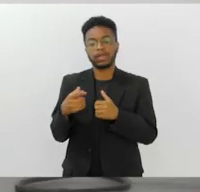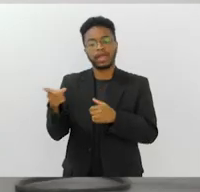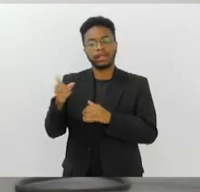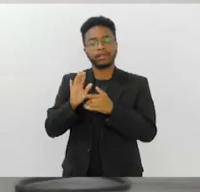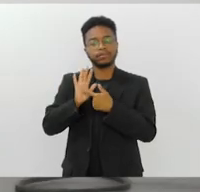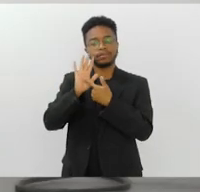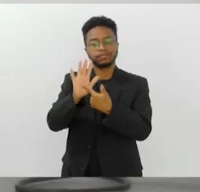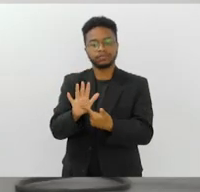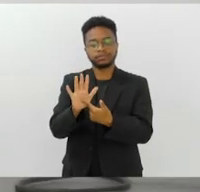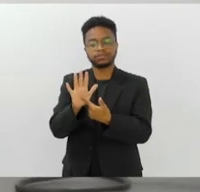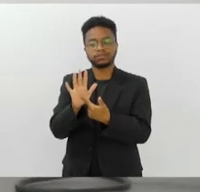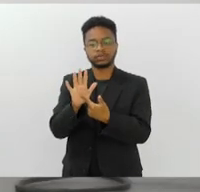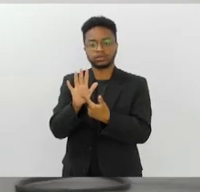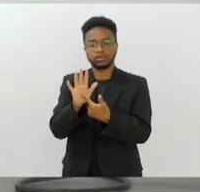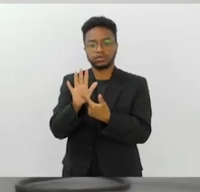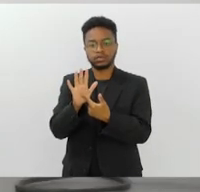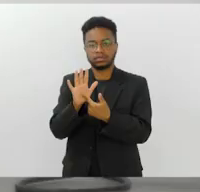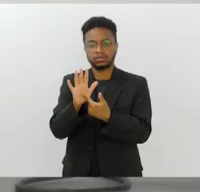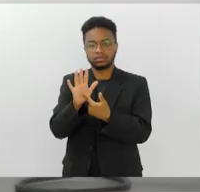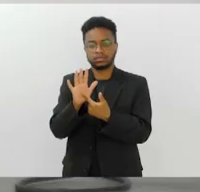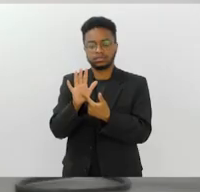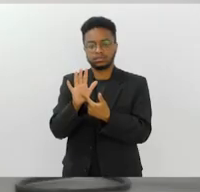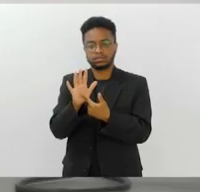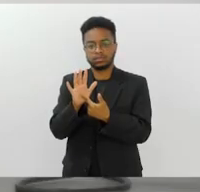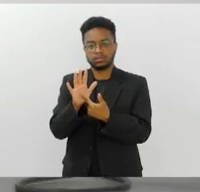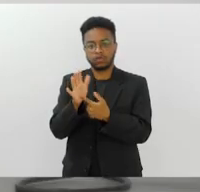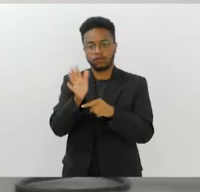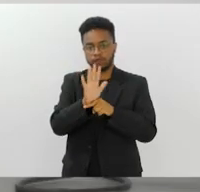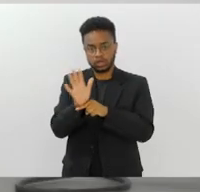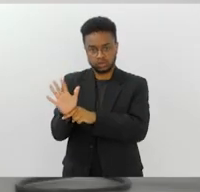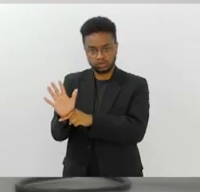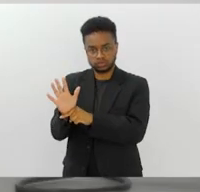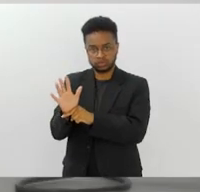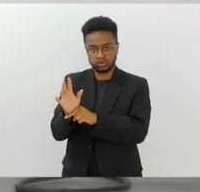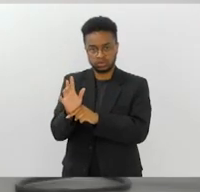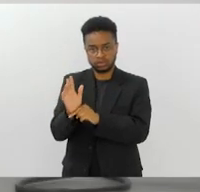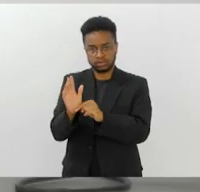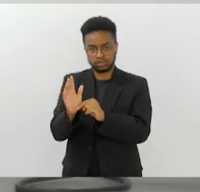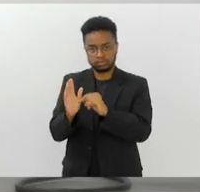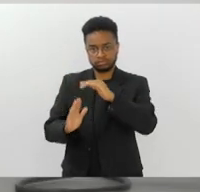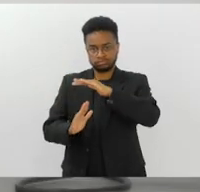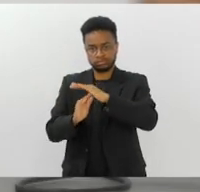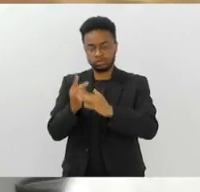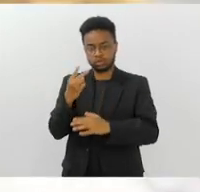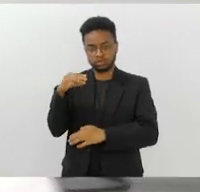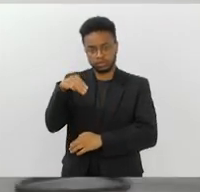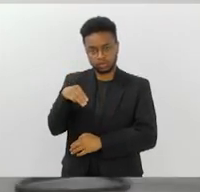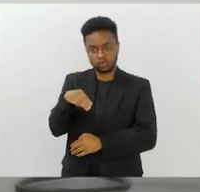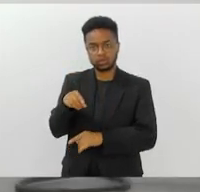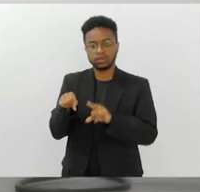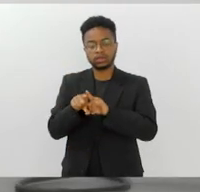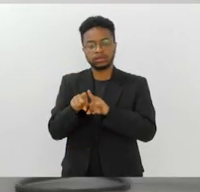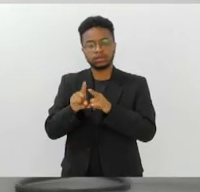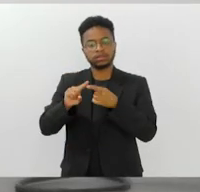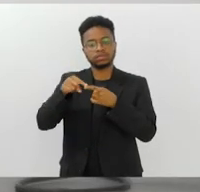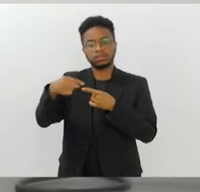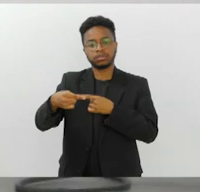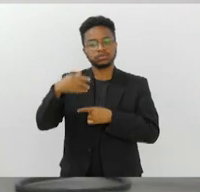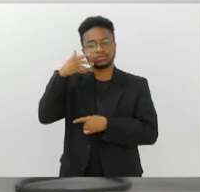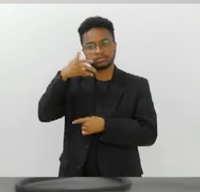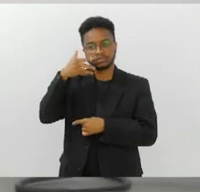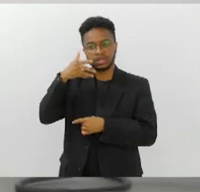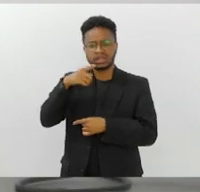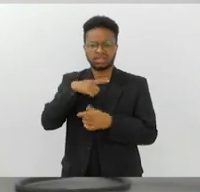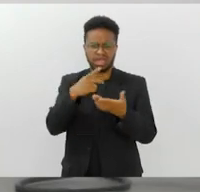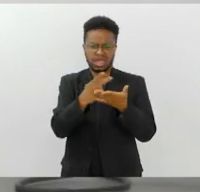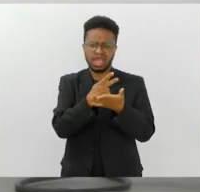apresentar eh o um vídeo de 2 minutos e e vai depois fazer uma fala mas tá errado